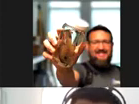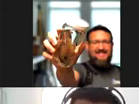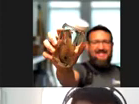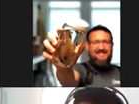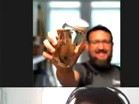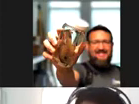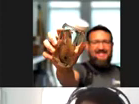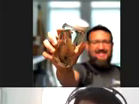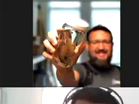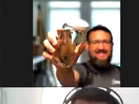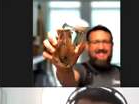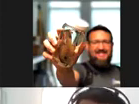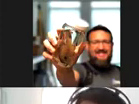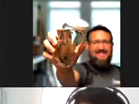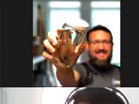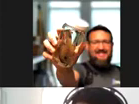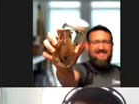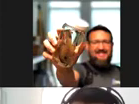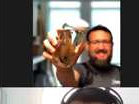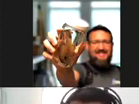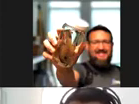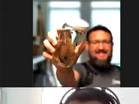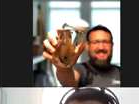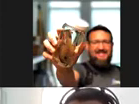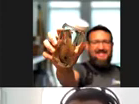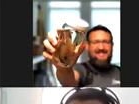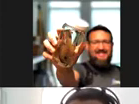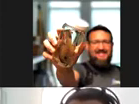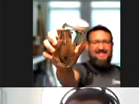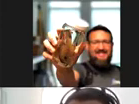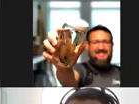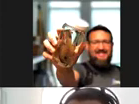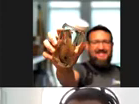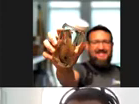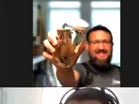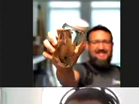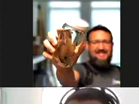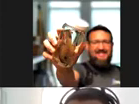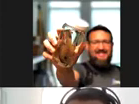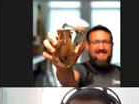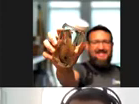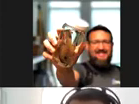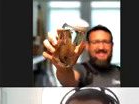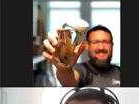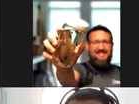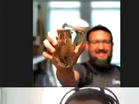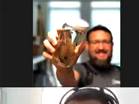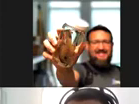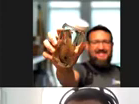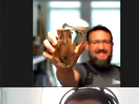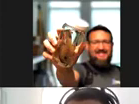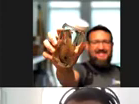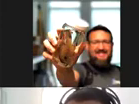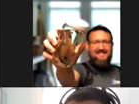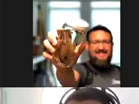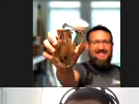área. Mas ele também tem os processos de estabelecimento e dispersão na paisagem. Isso aqui vai estar mais relacionado a